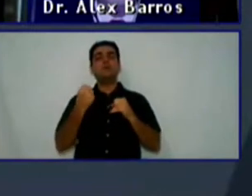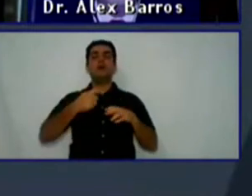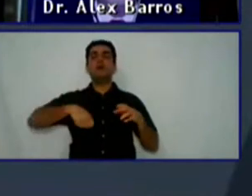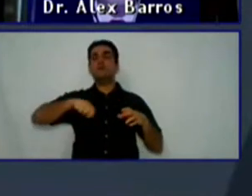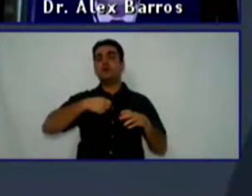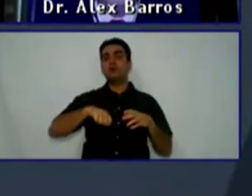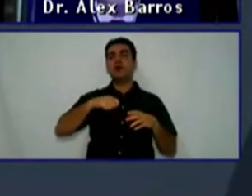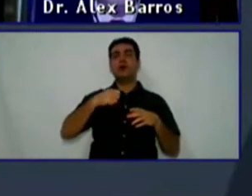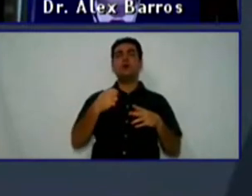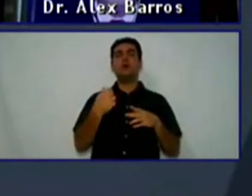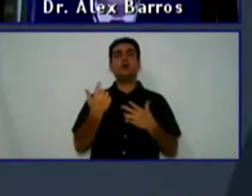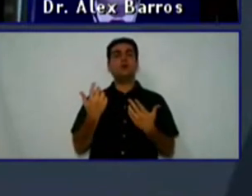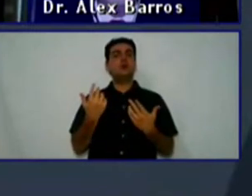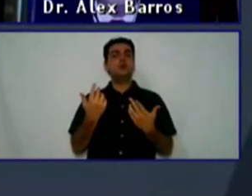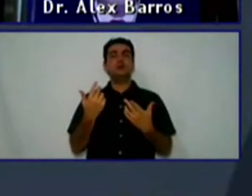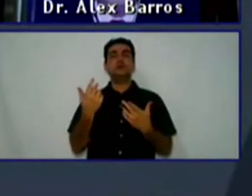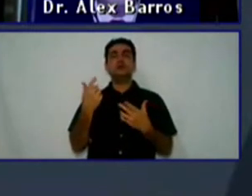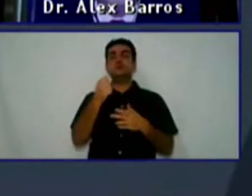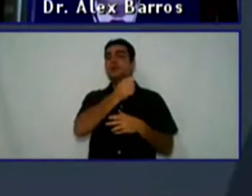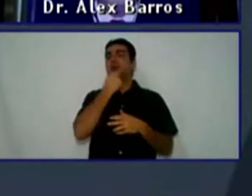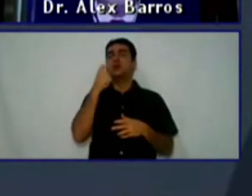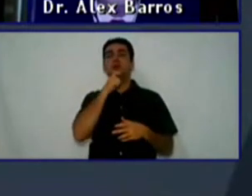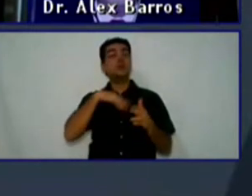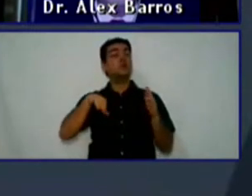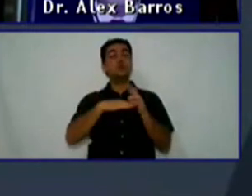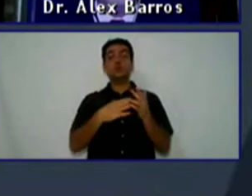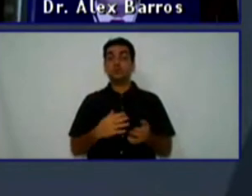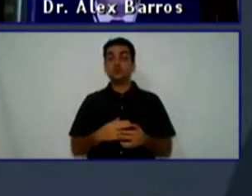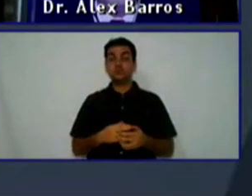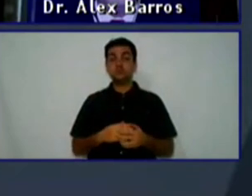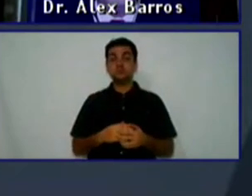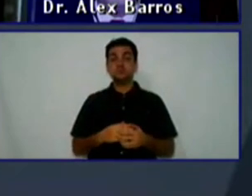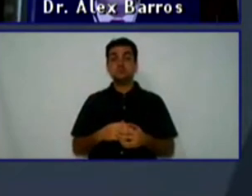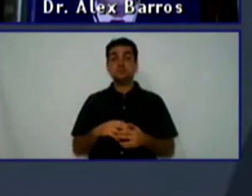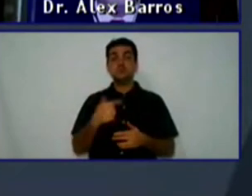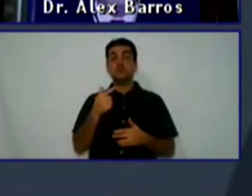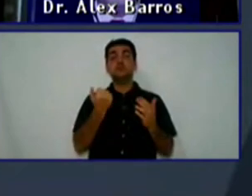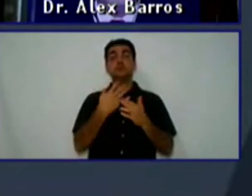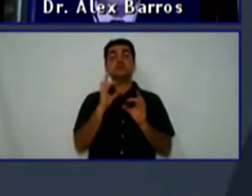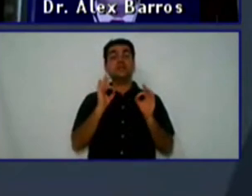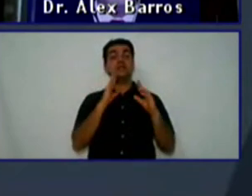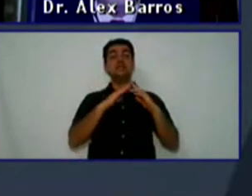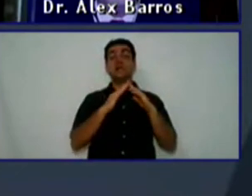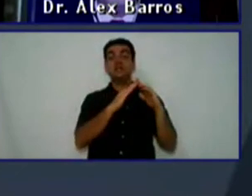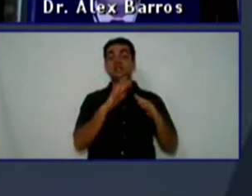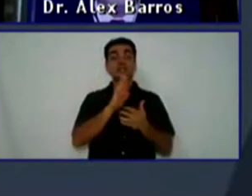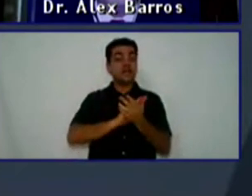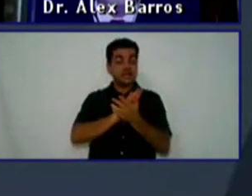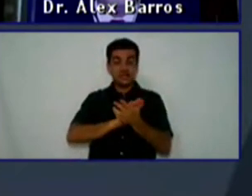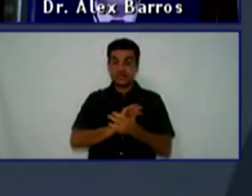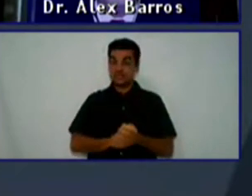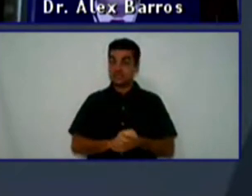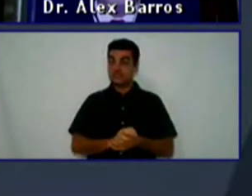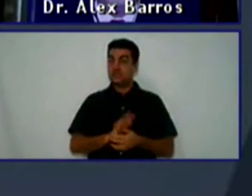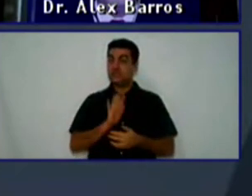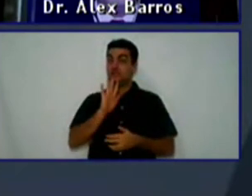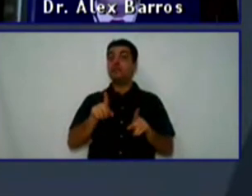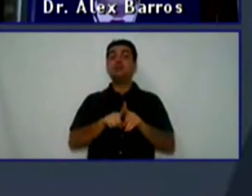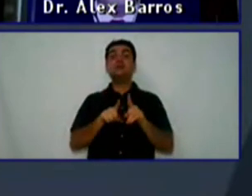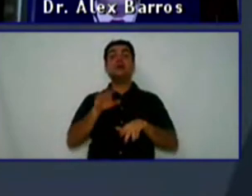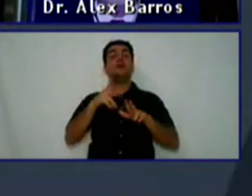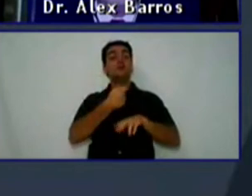frigobar, liquidificador, tudo direcionado a Brasília sem indicação de endereço de entrega, entre isso sem contar inúmeras